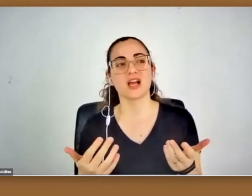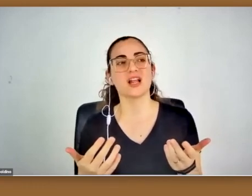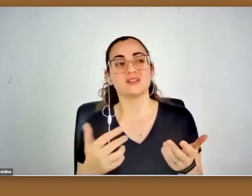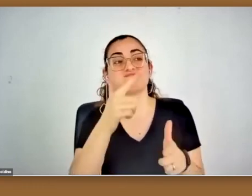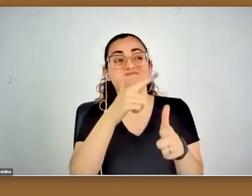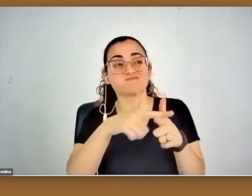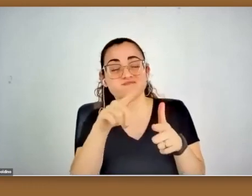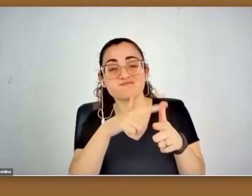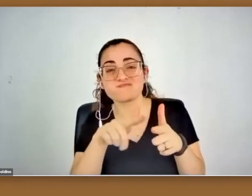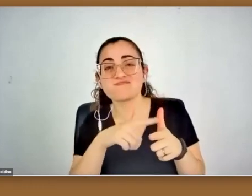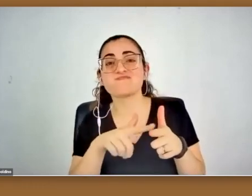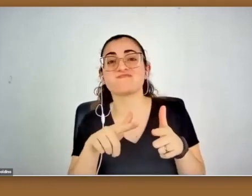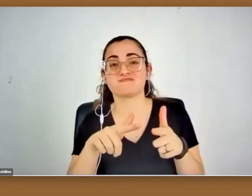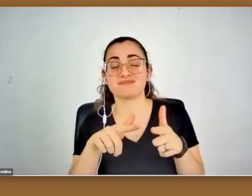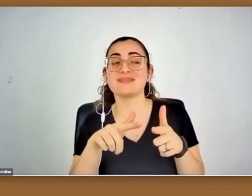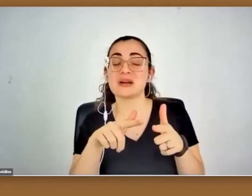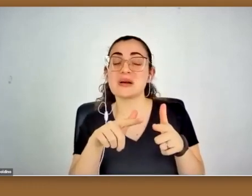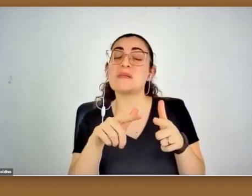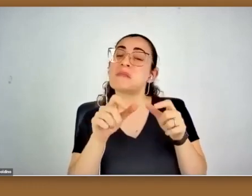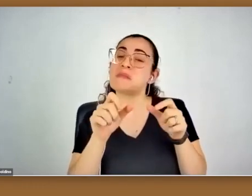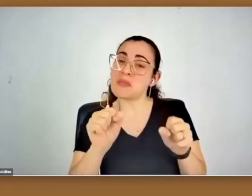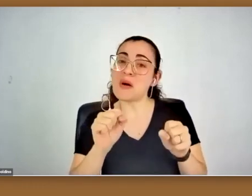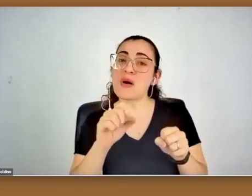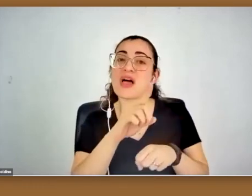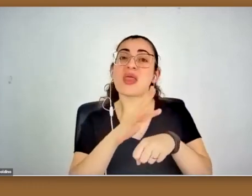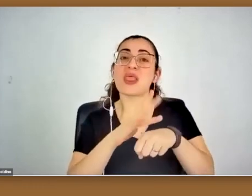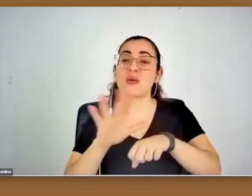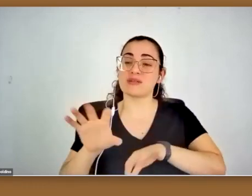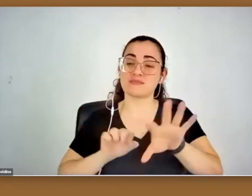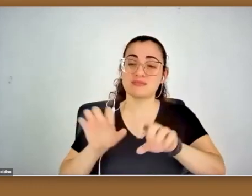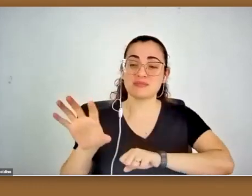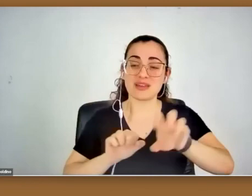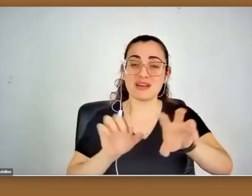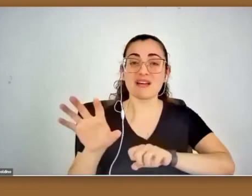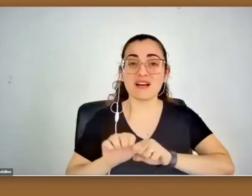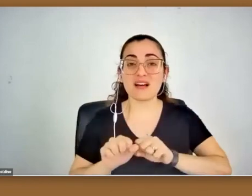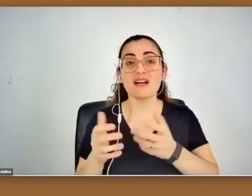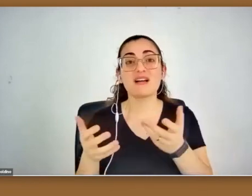suscetível, né, ela tem mais possibilidade de ter essas